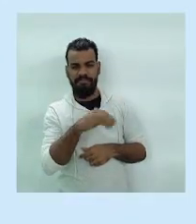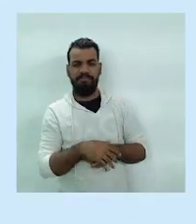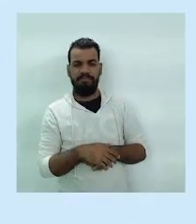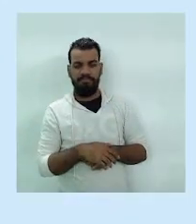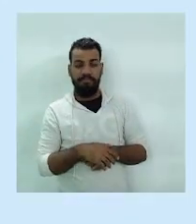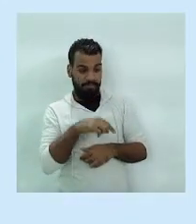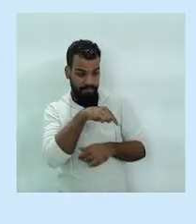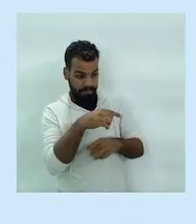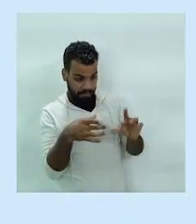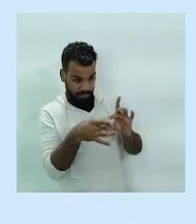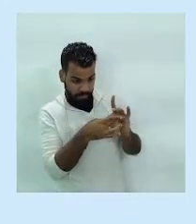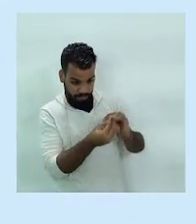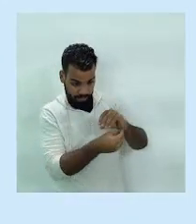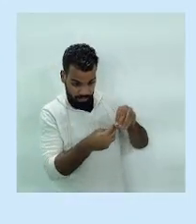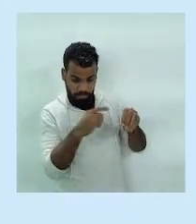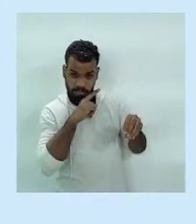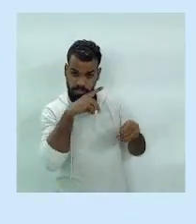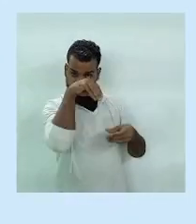homogênea ela é